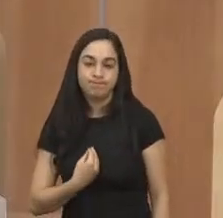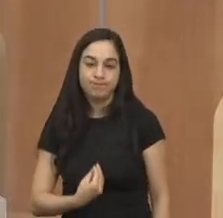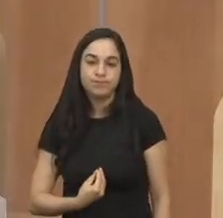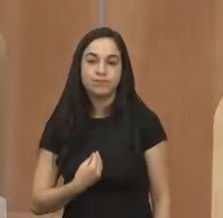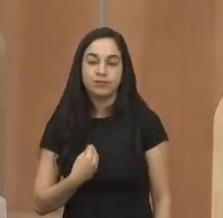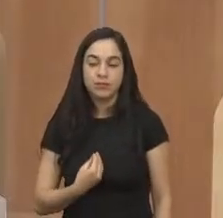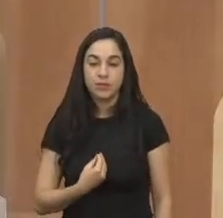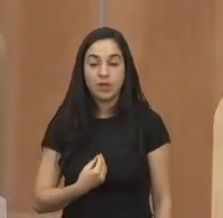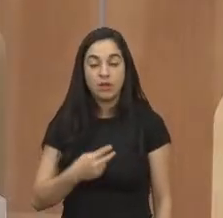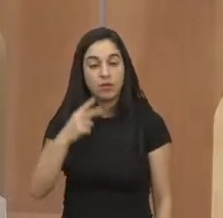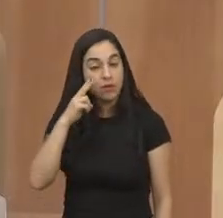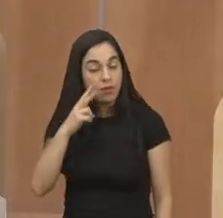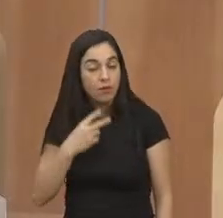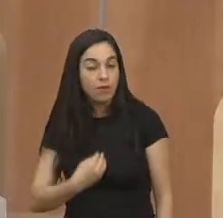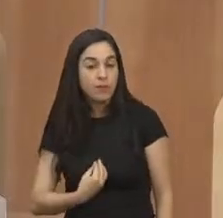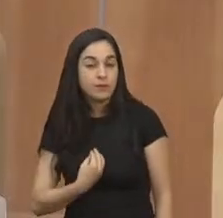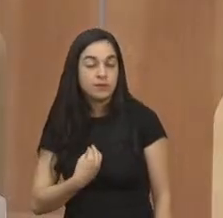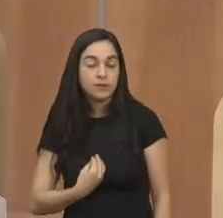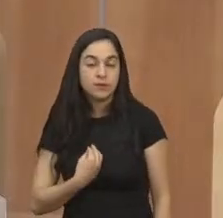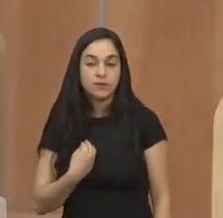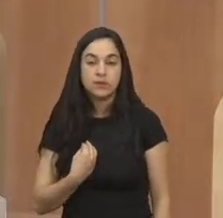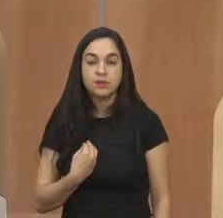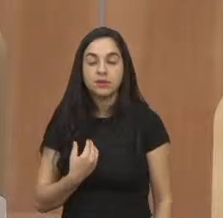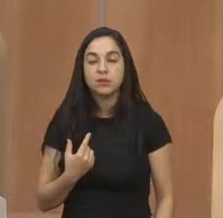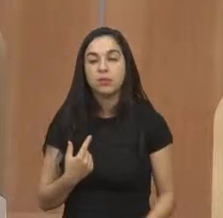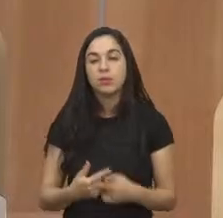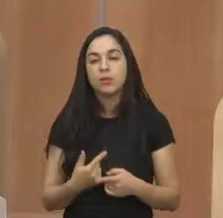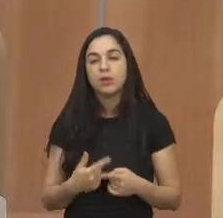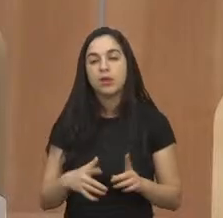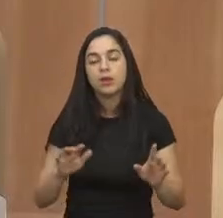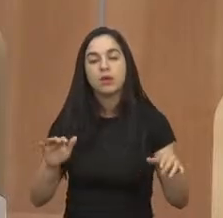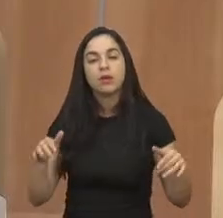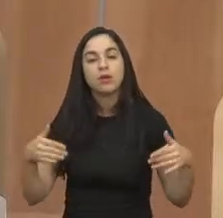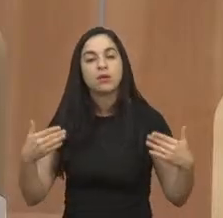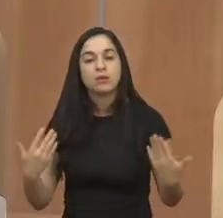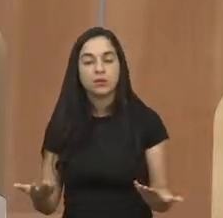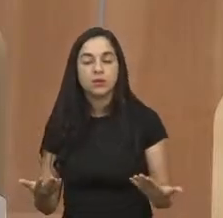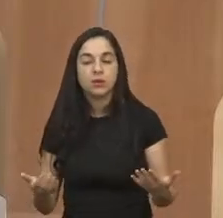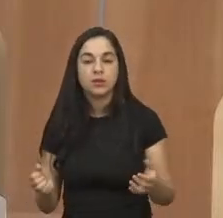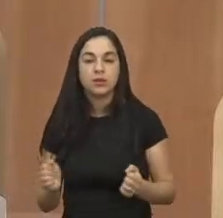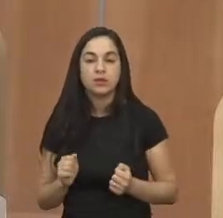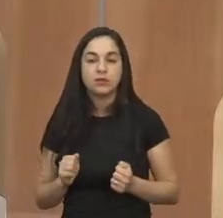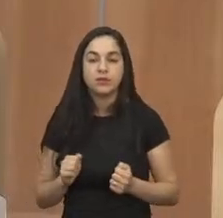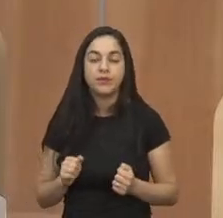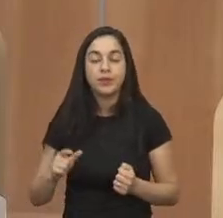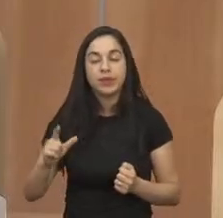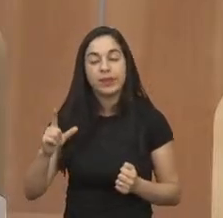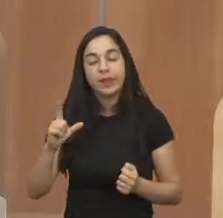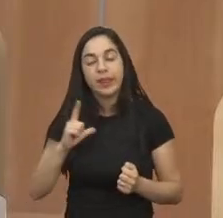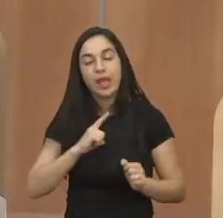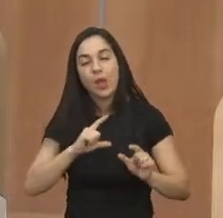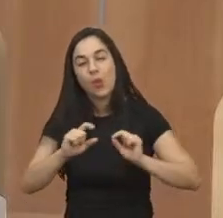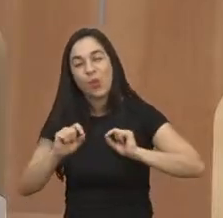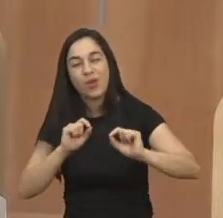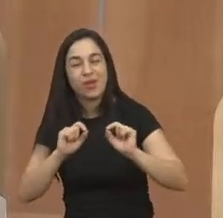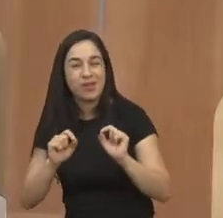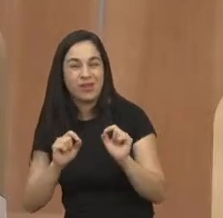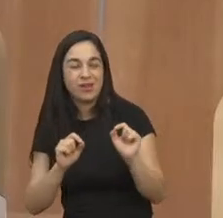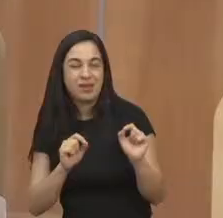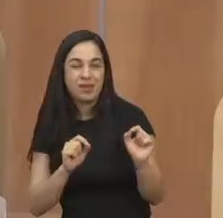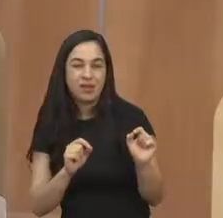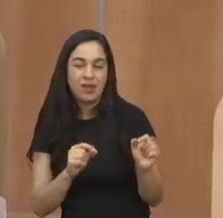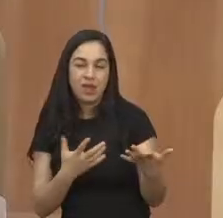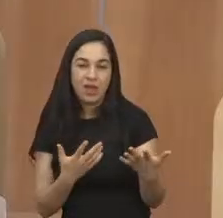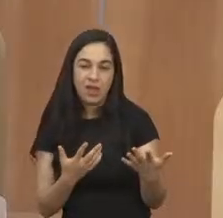falando de vidas. Então, quando existe uma interpretação equivocada